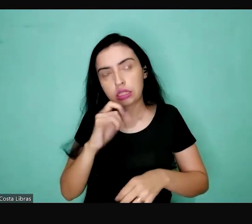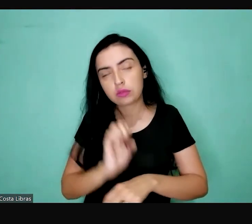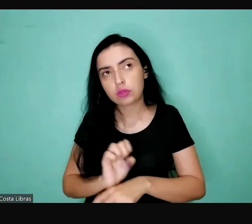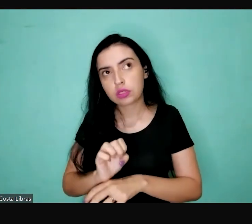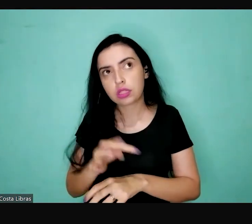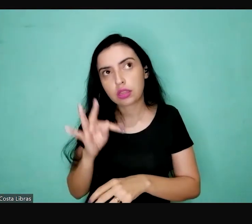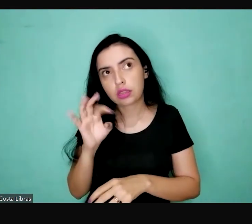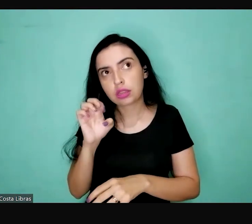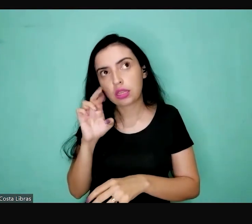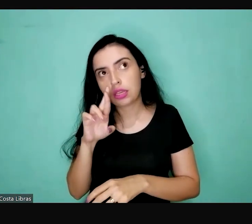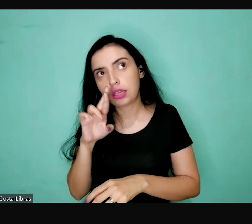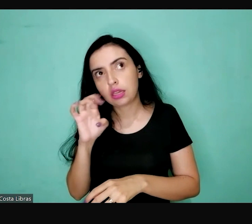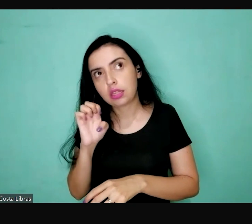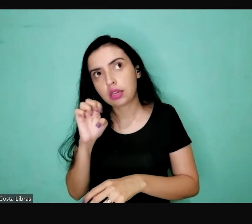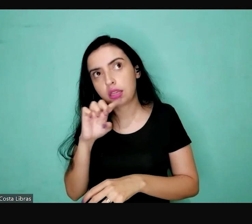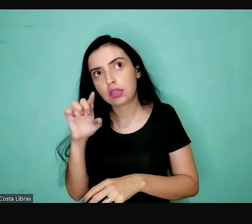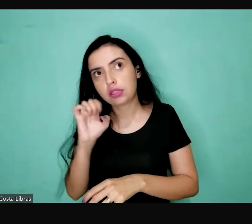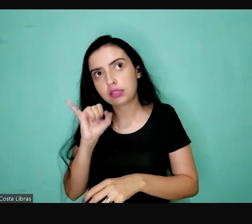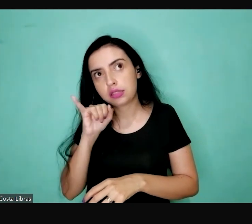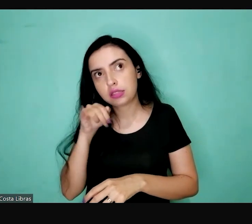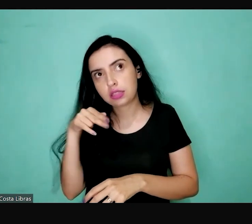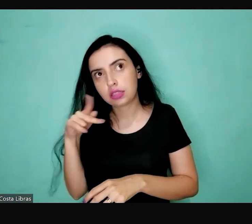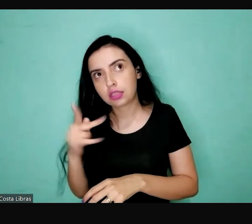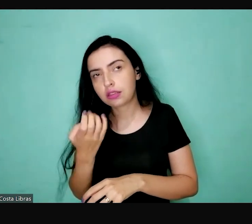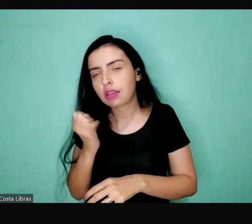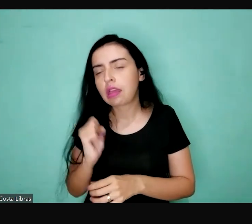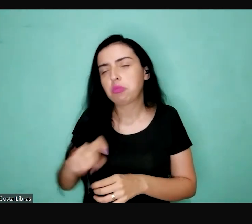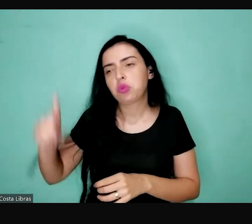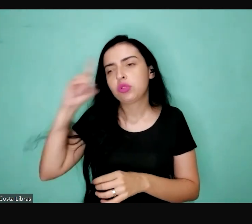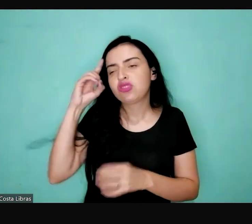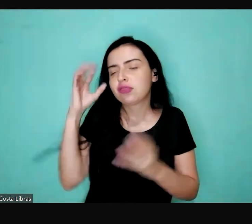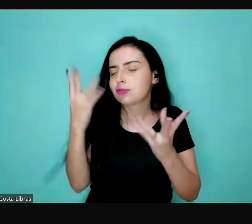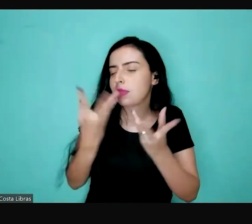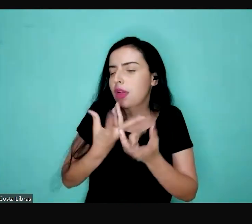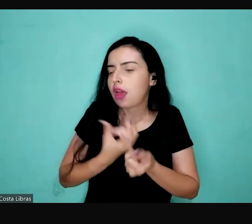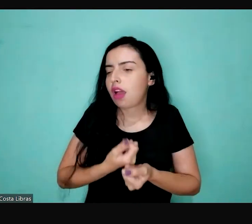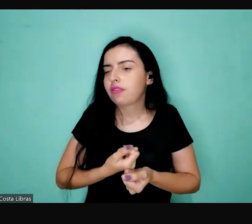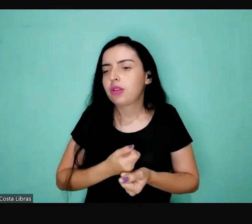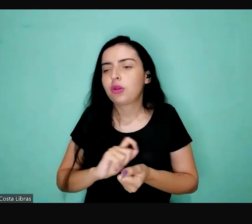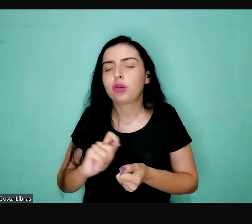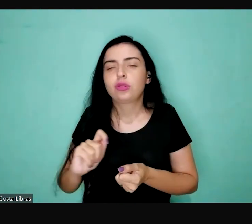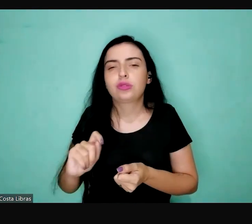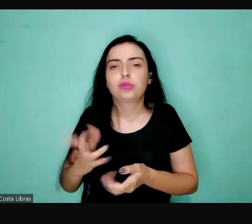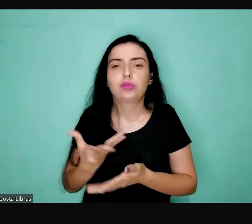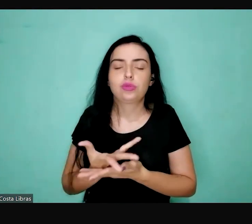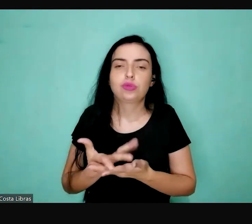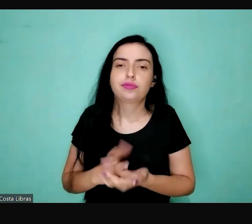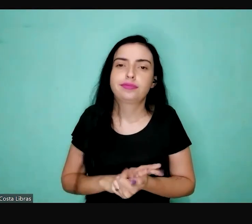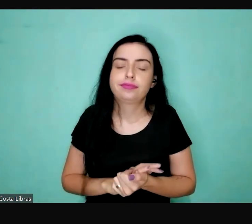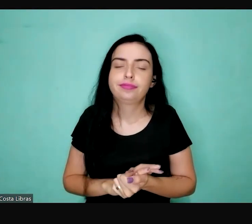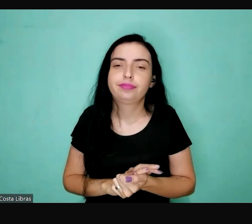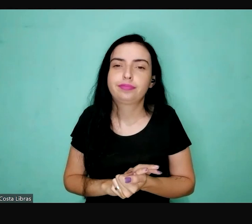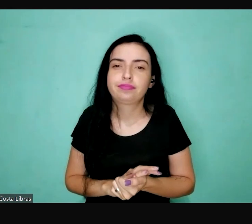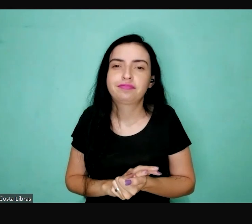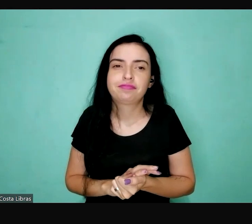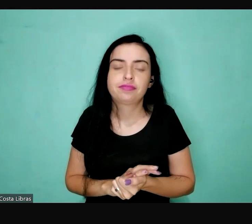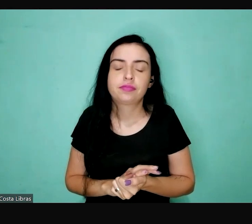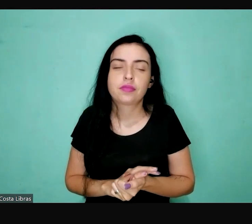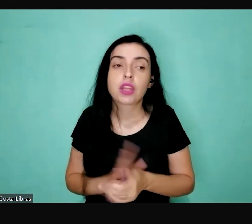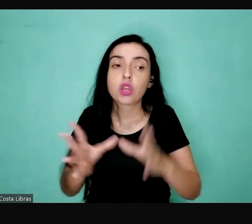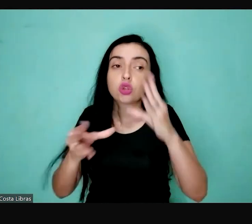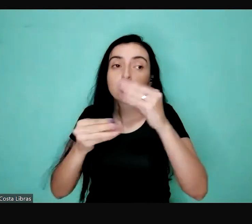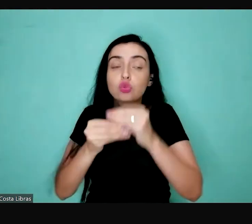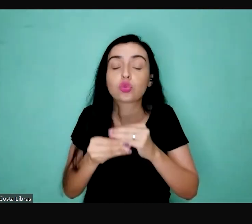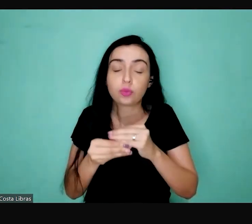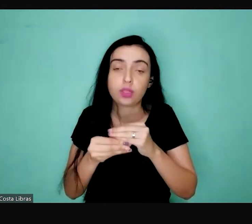já uns dias lá maravilhosos, com o caju e tudo isso. Eu resumiria